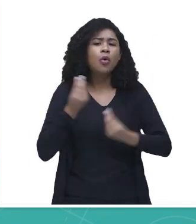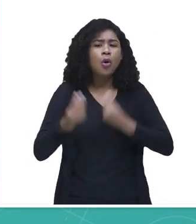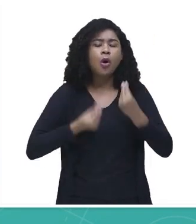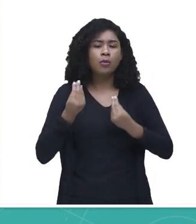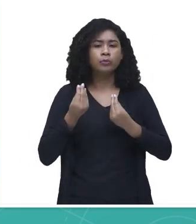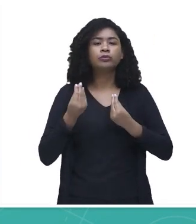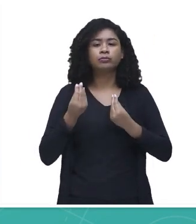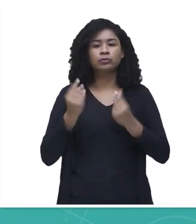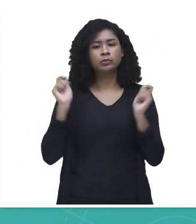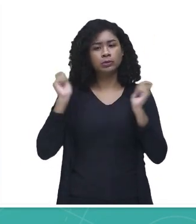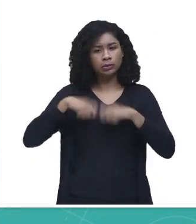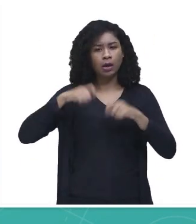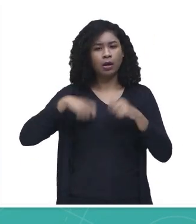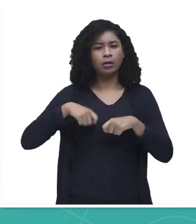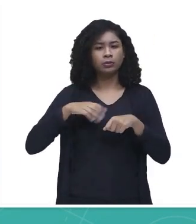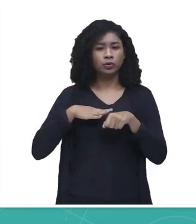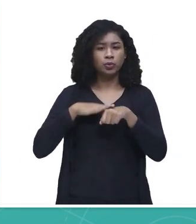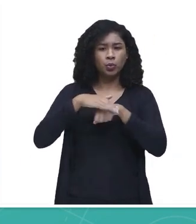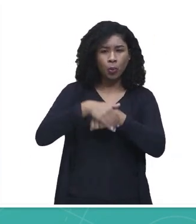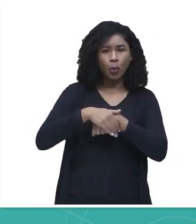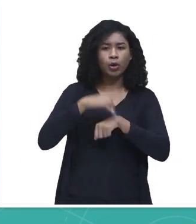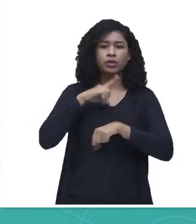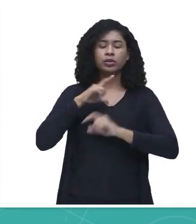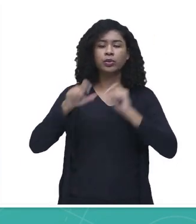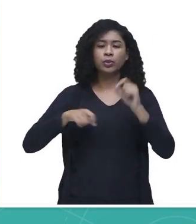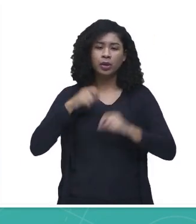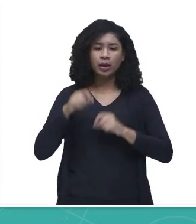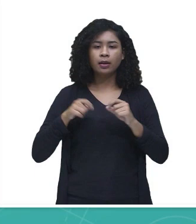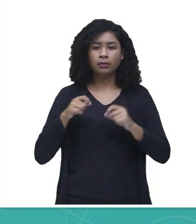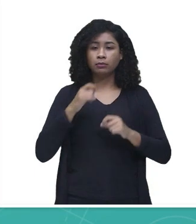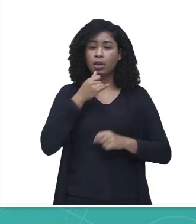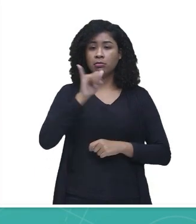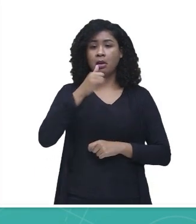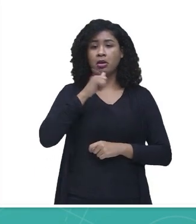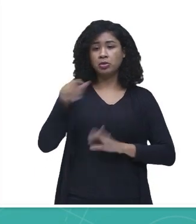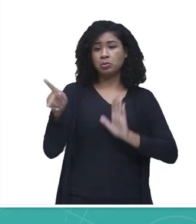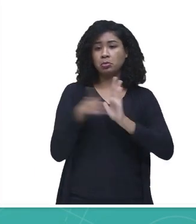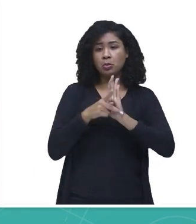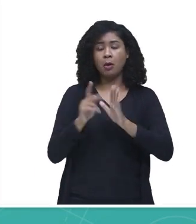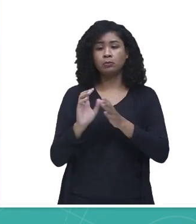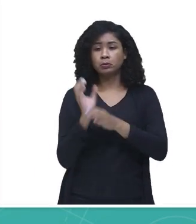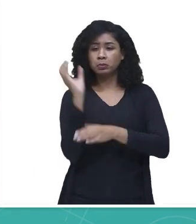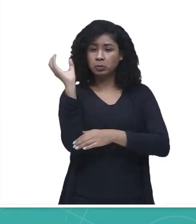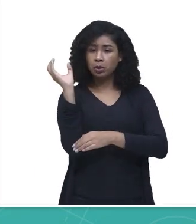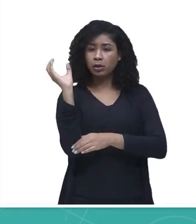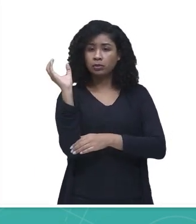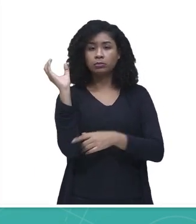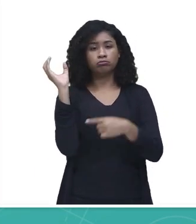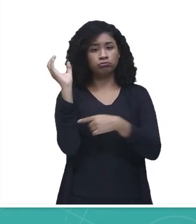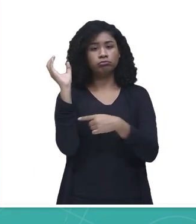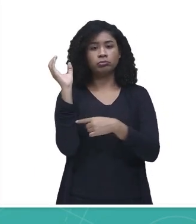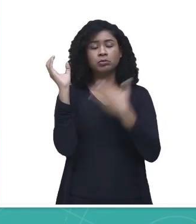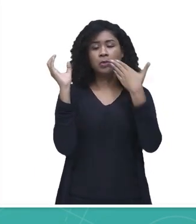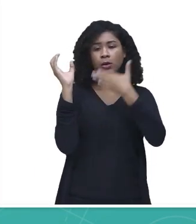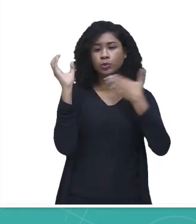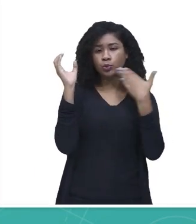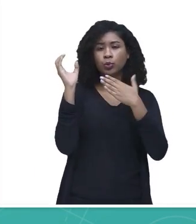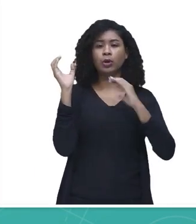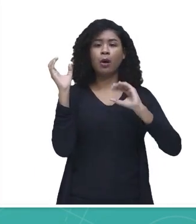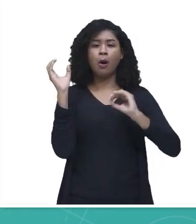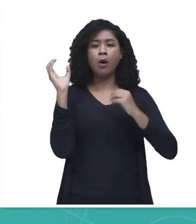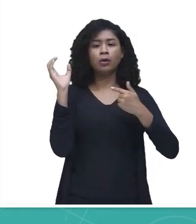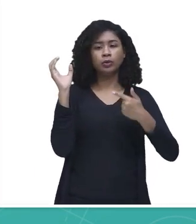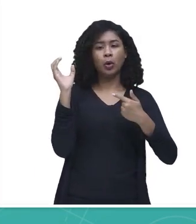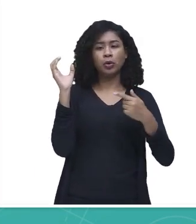noite os açúcares, né, disponíveis, e temos aqui o oxigênio, tá bom? Então, a